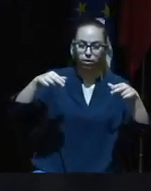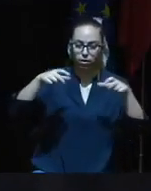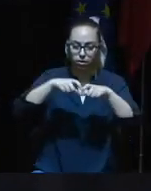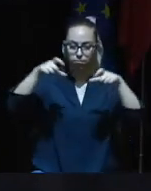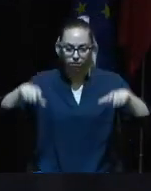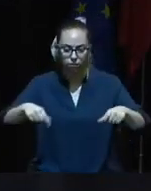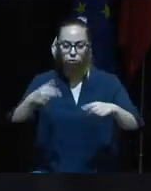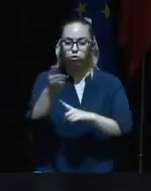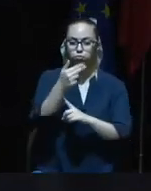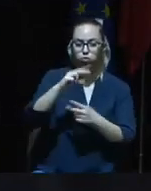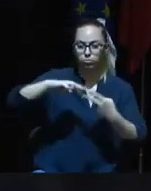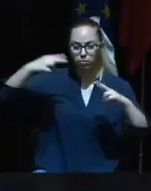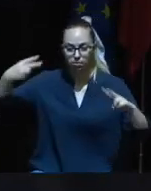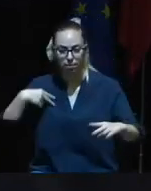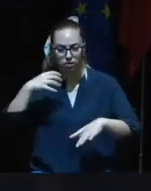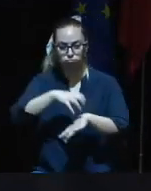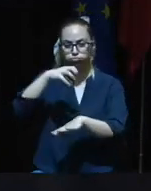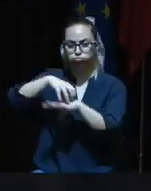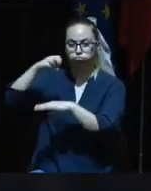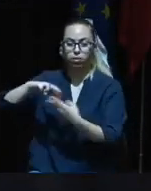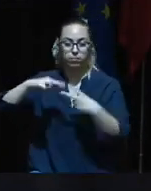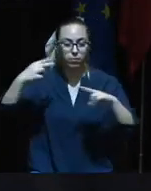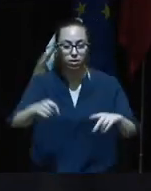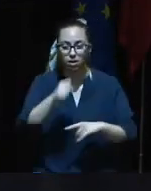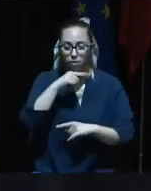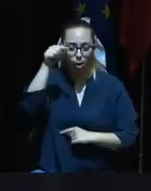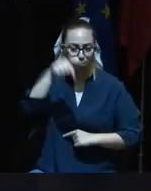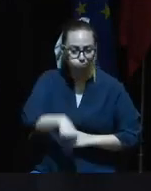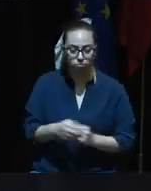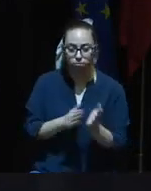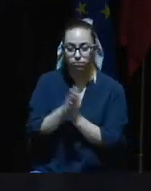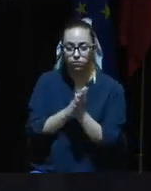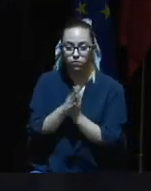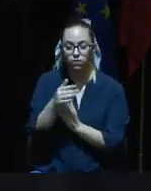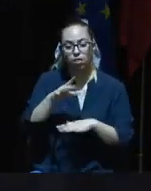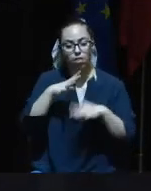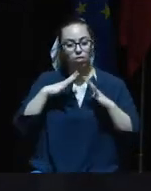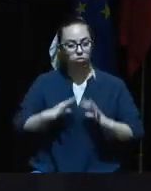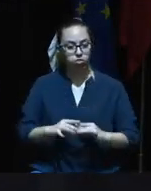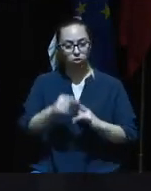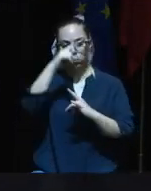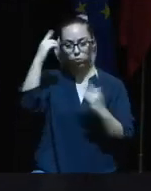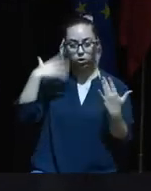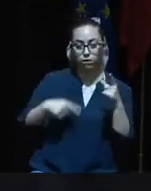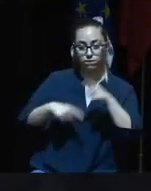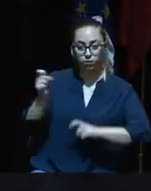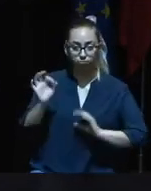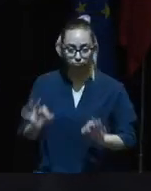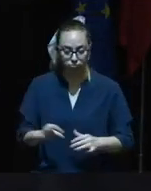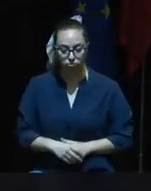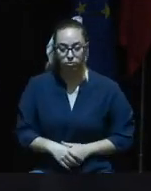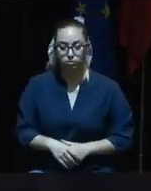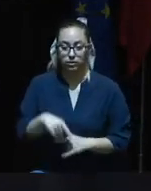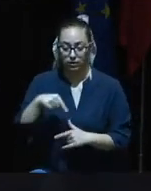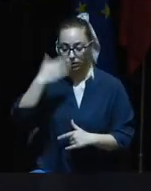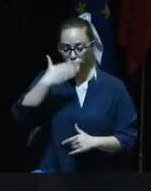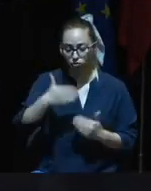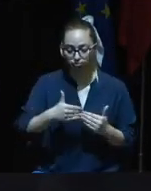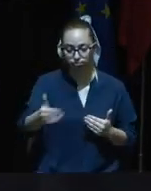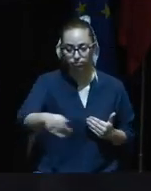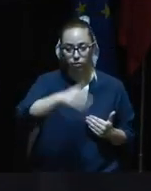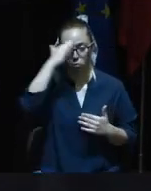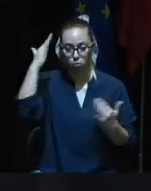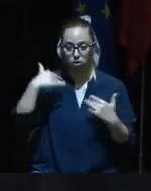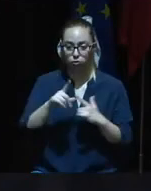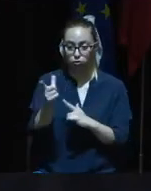edifícios municipais e poderiam ser anunciado sim diretamente como refugiados climáticos incentivados a população a buscar meus Refúgio durante estes dias de calor